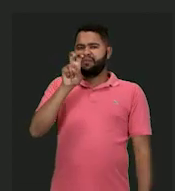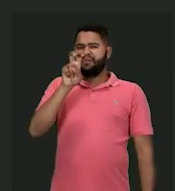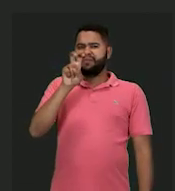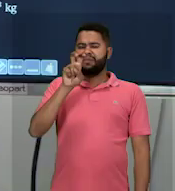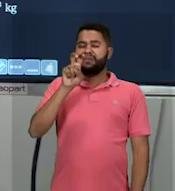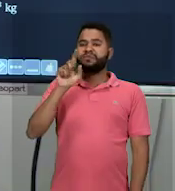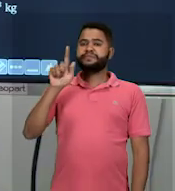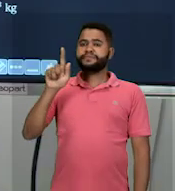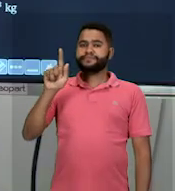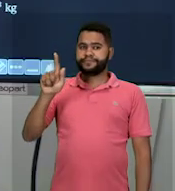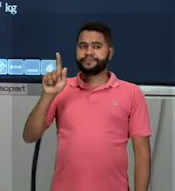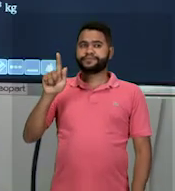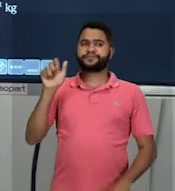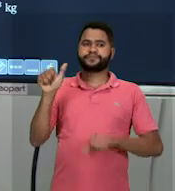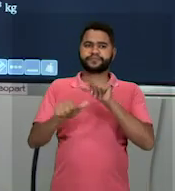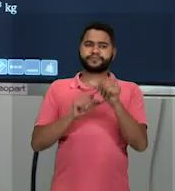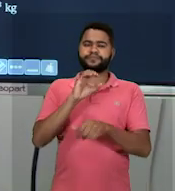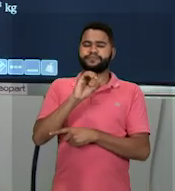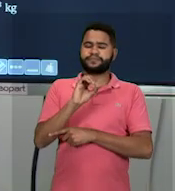converti para